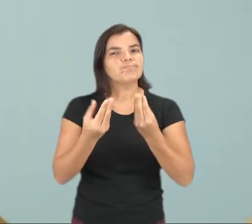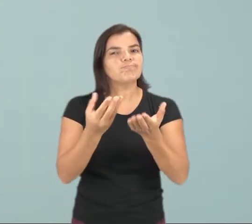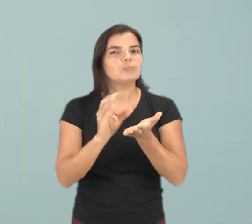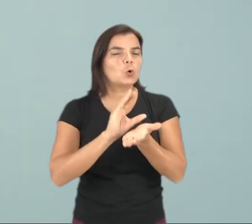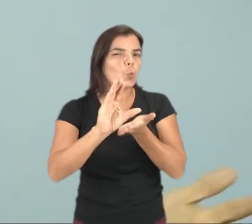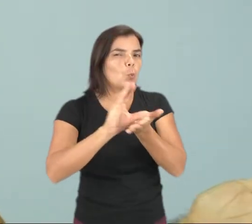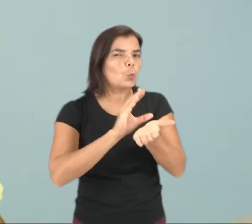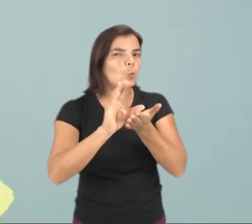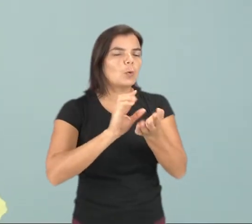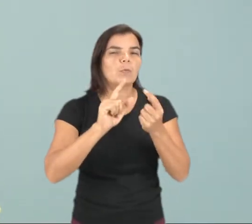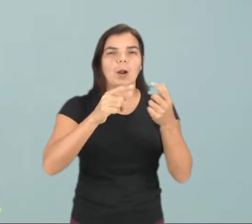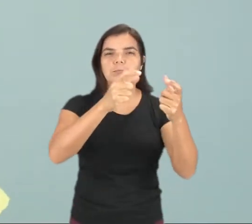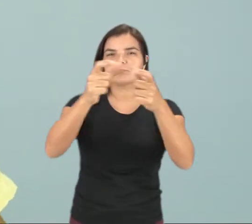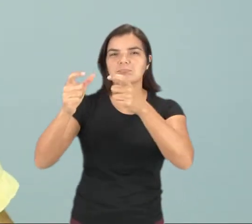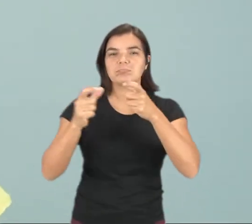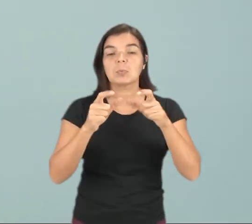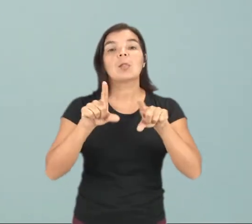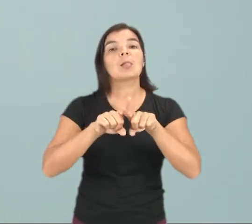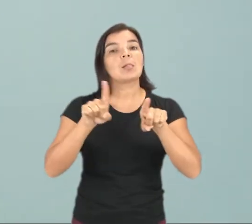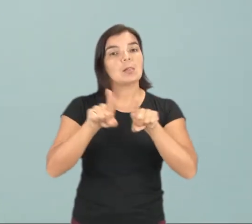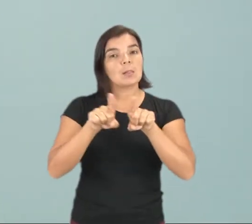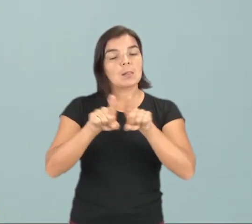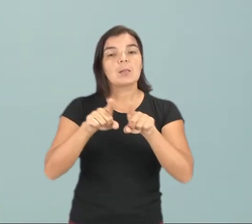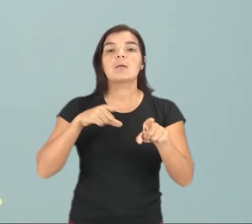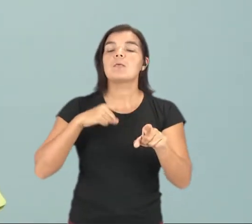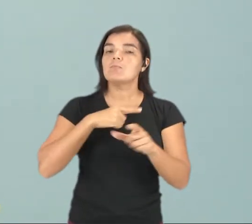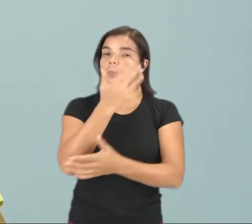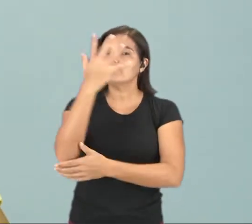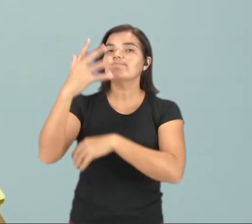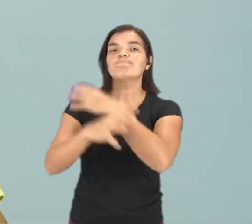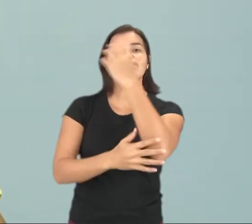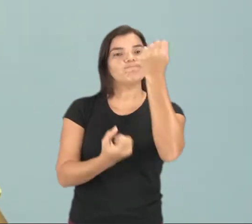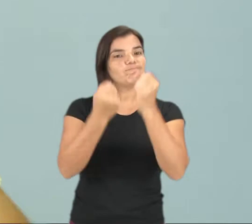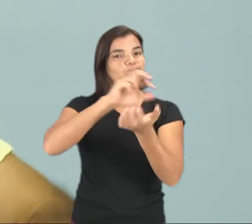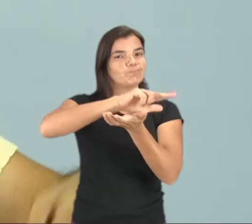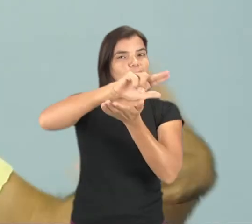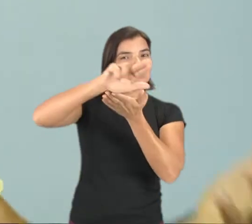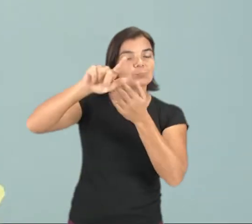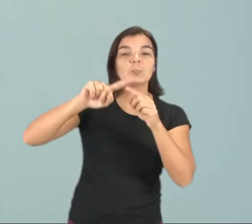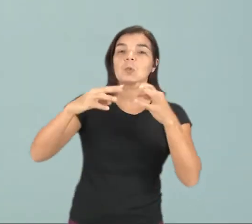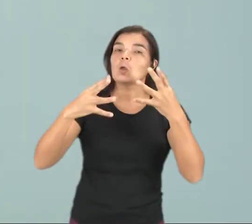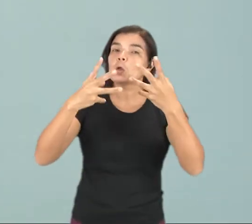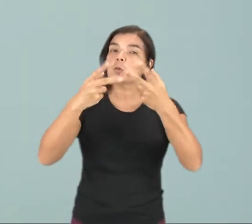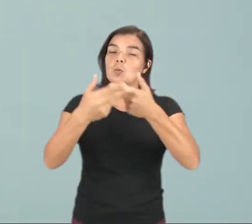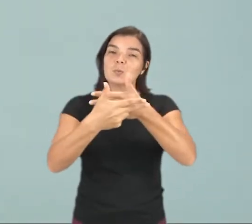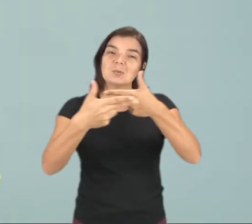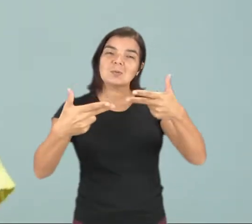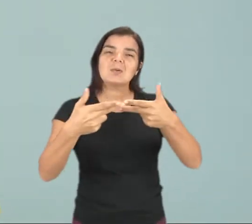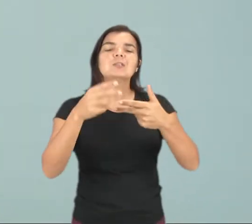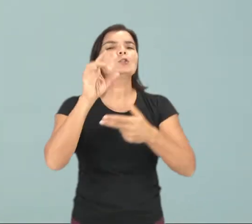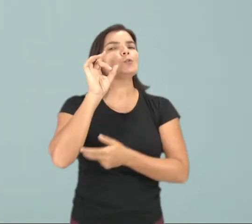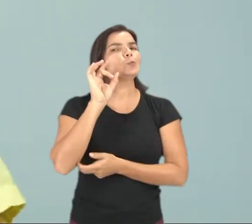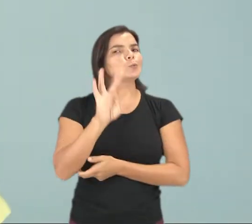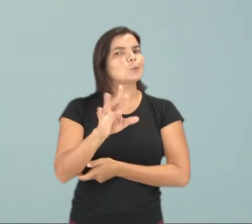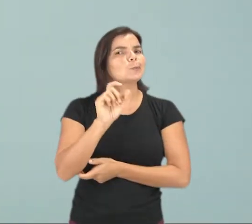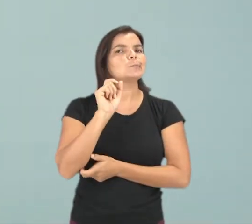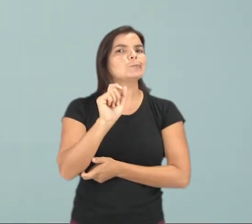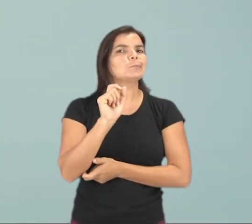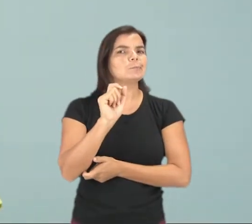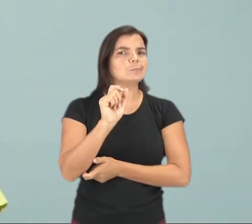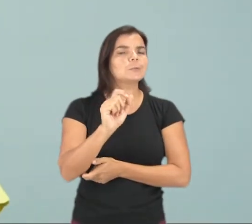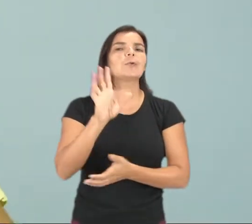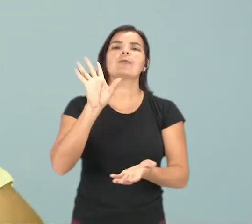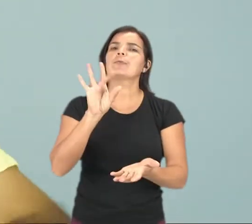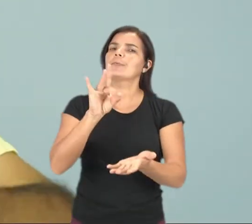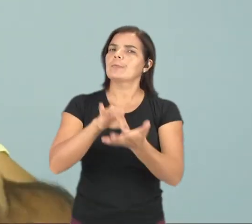os setores, então, portanto, tem um parque industrial bastante diversificado. E todas as outras coisas apenas somam para que ele